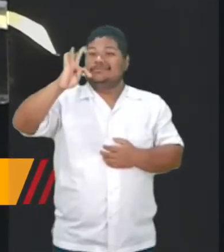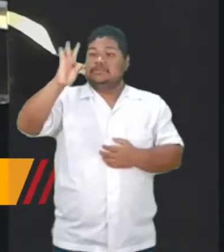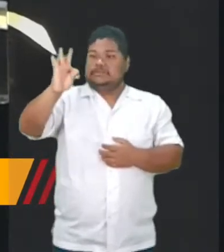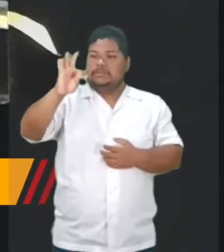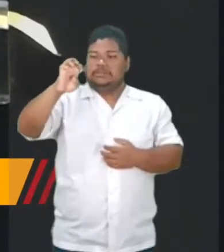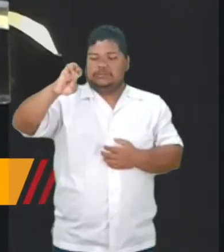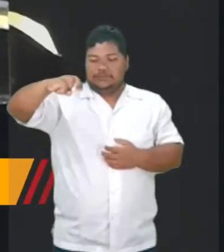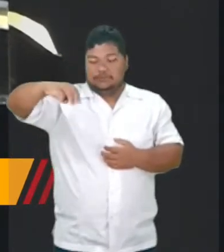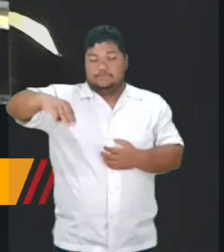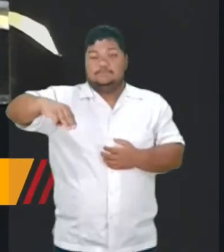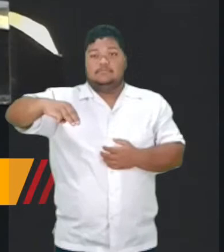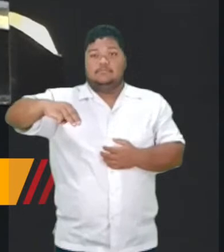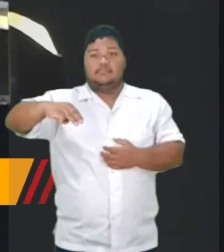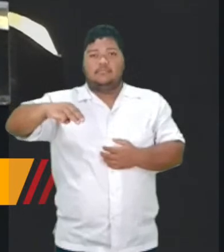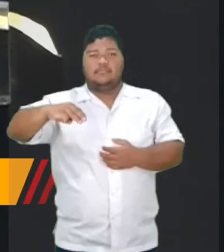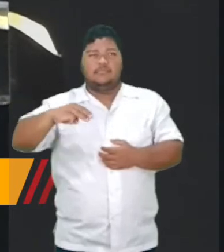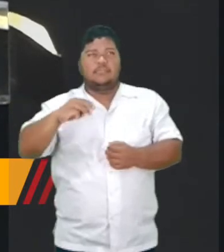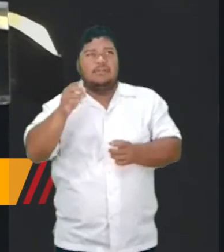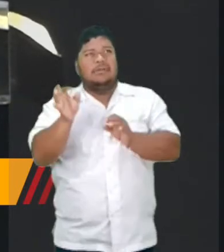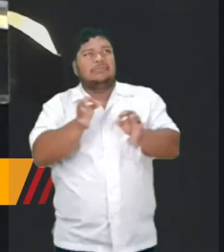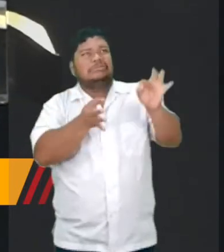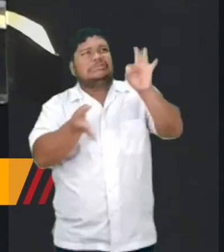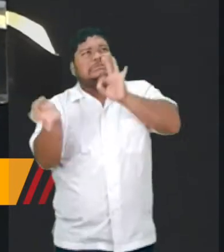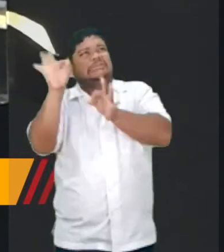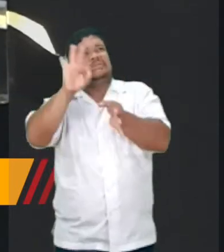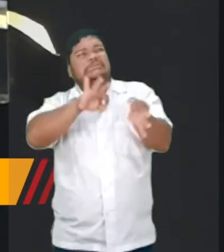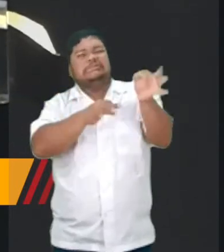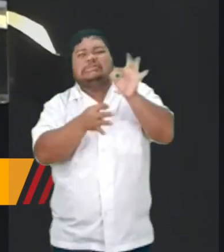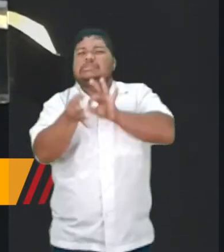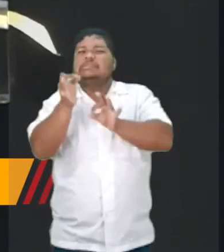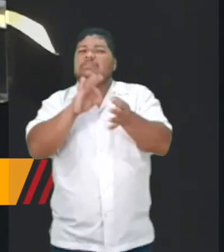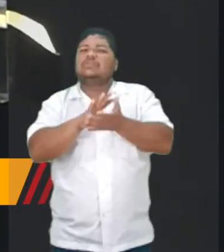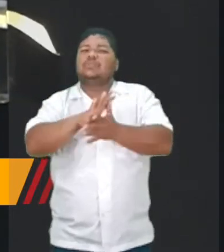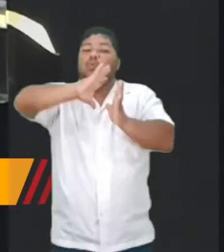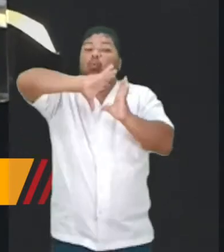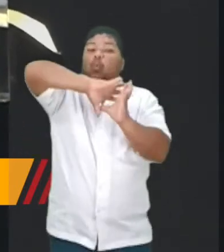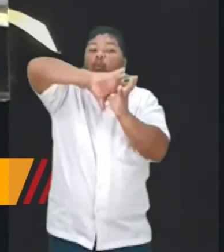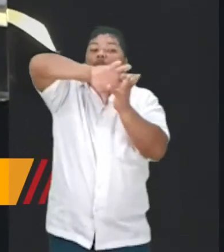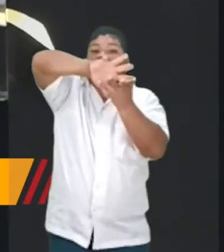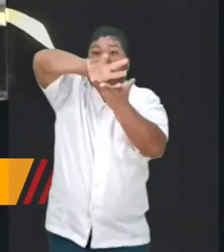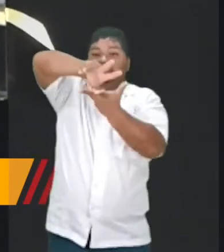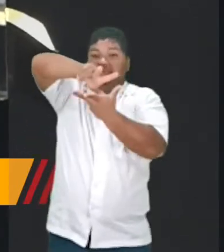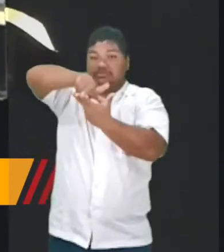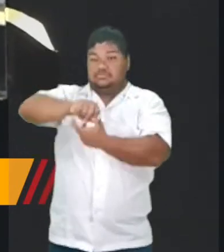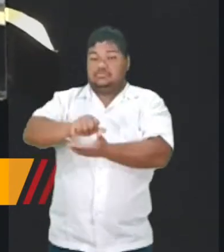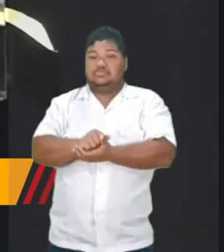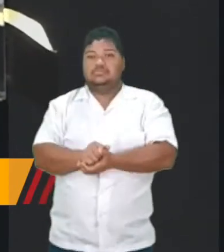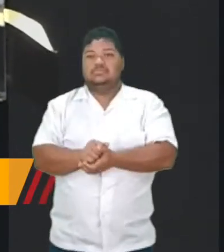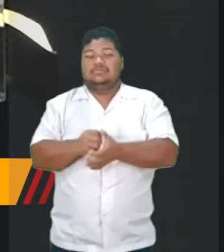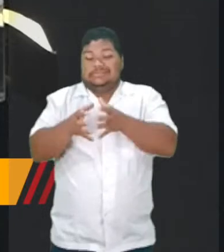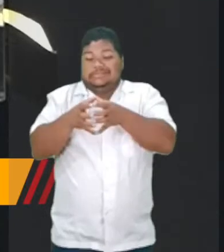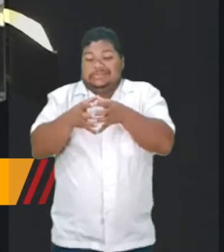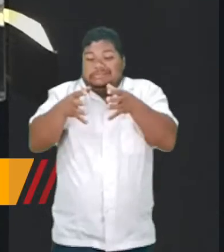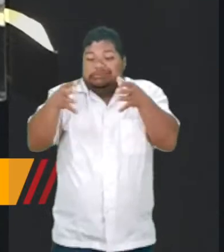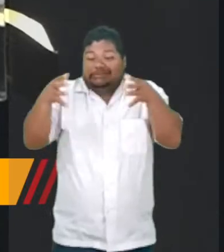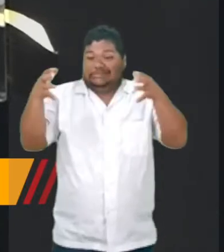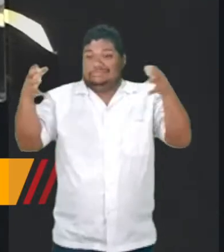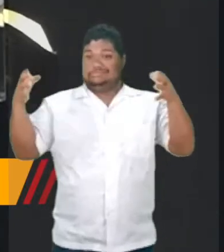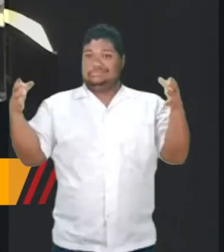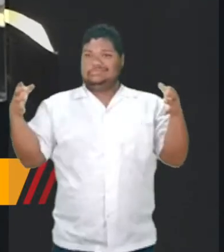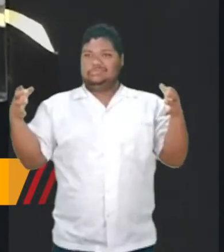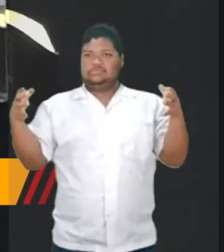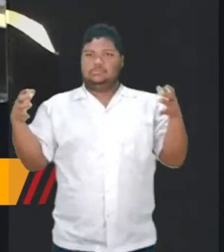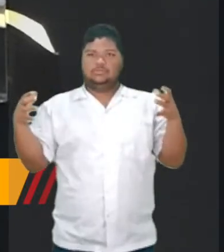alguns cientistas chegaram à conclusão que o universo está em expansão. E